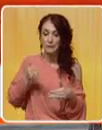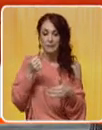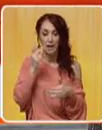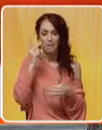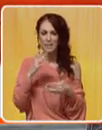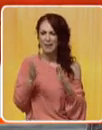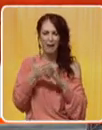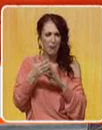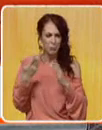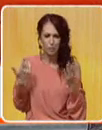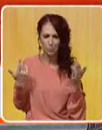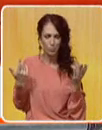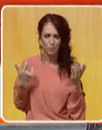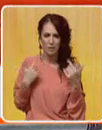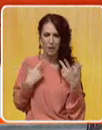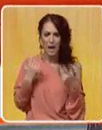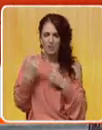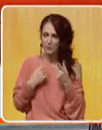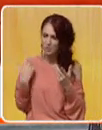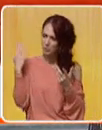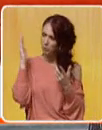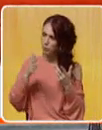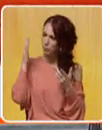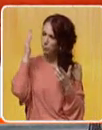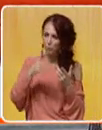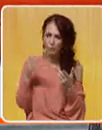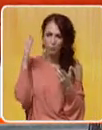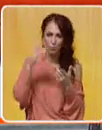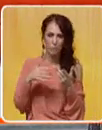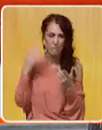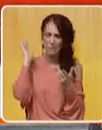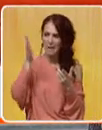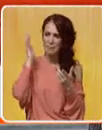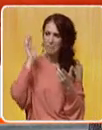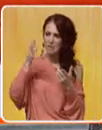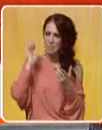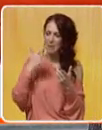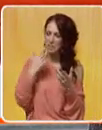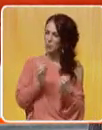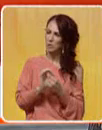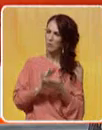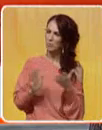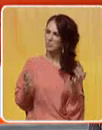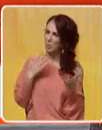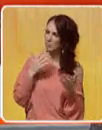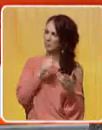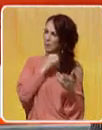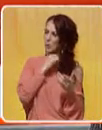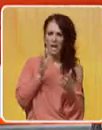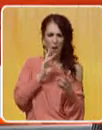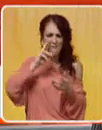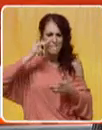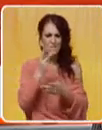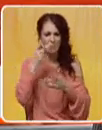depressa e às vezes passa por nós e nós andamos por ela e é isso que eu gostava de dizer aos jovens que vivam a vida porque eu